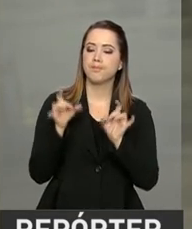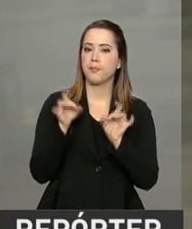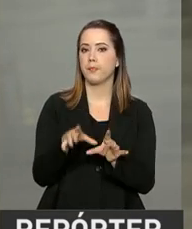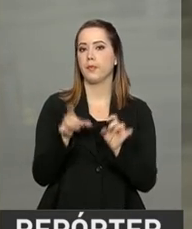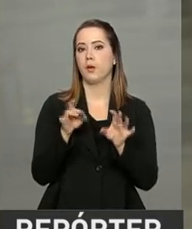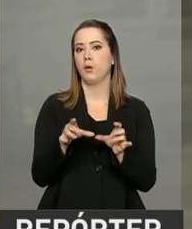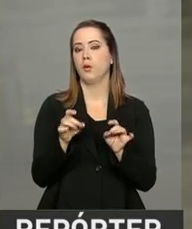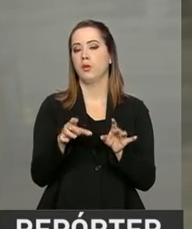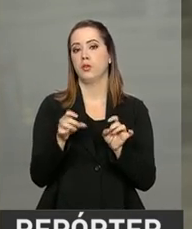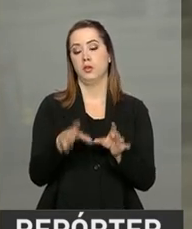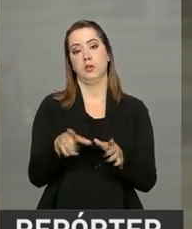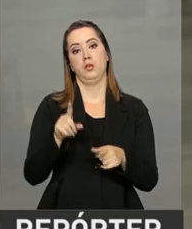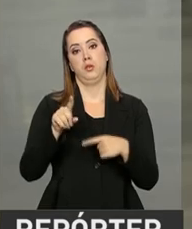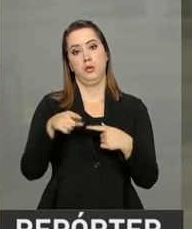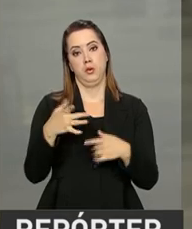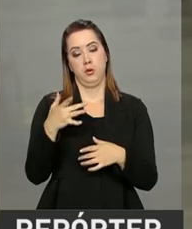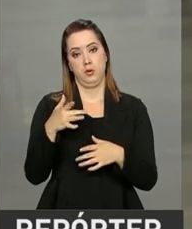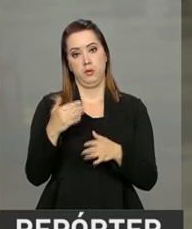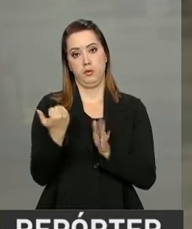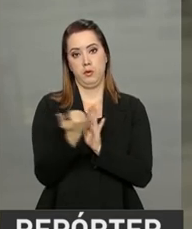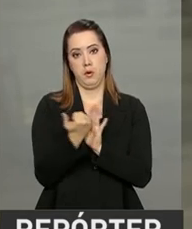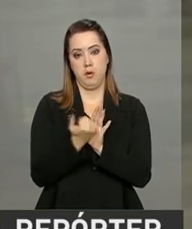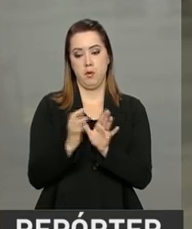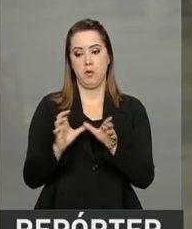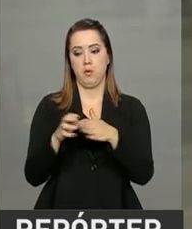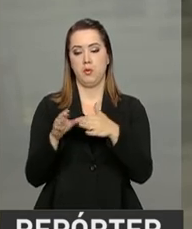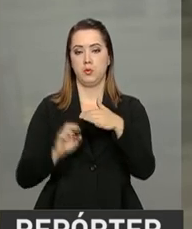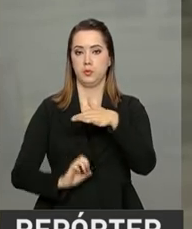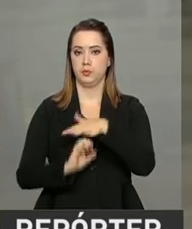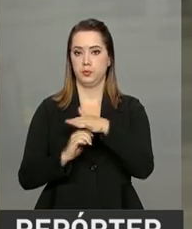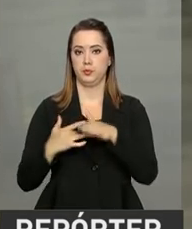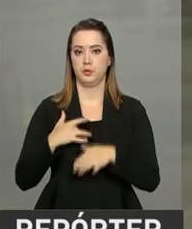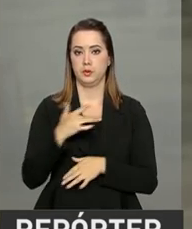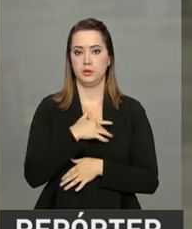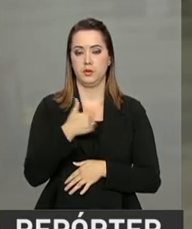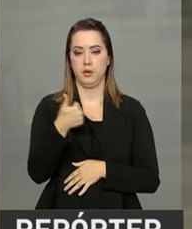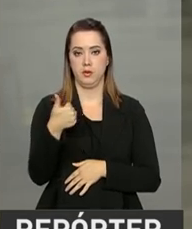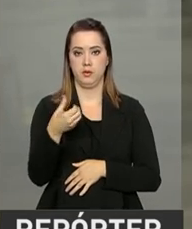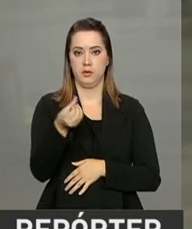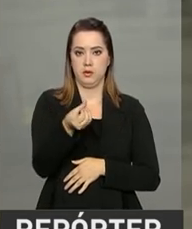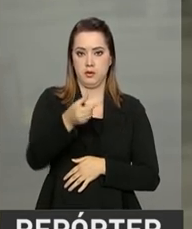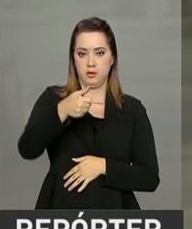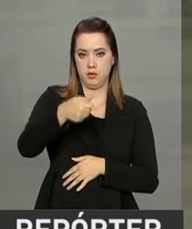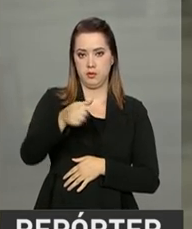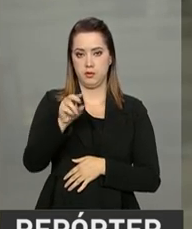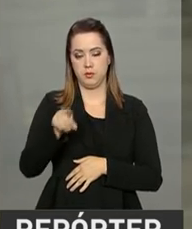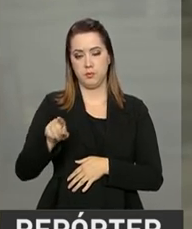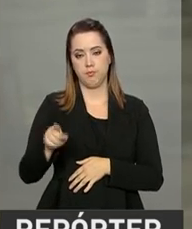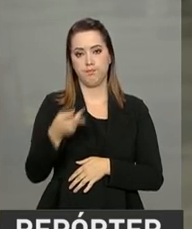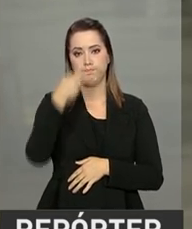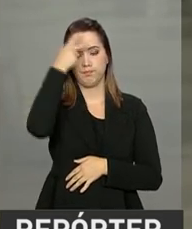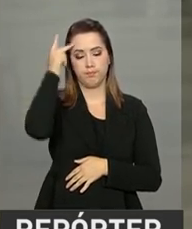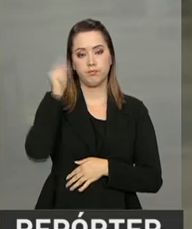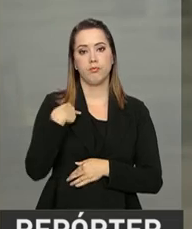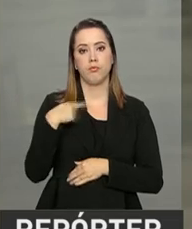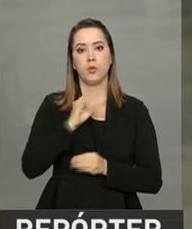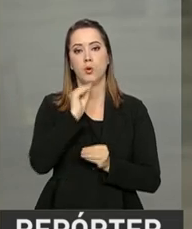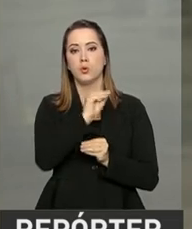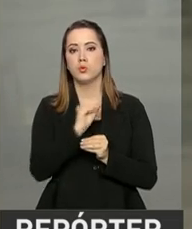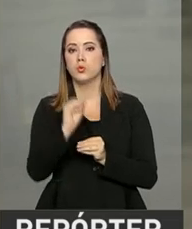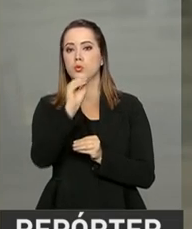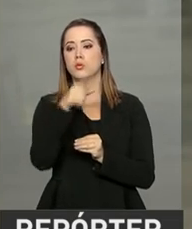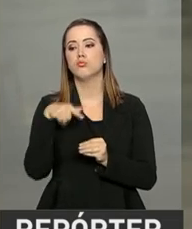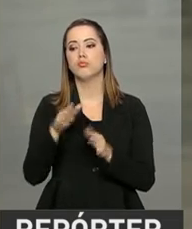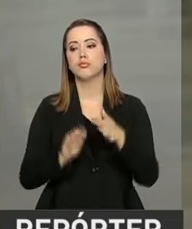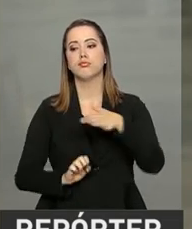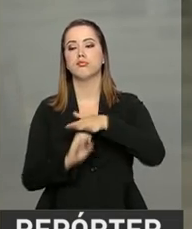produtos no próximo ciclo cerca de 167.000 pessoas são atendidas por esses planos de saúde que foram suspensos Essas